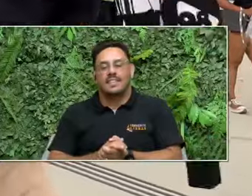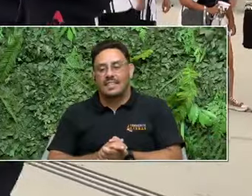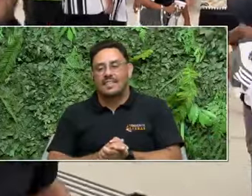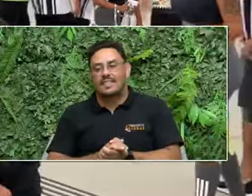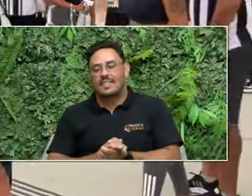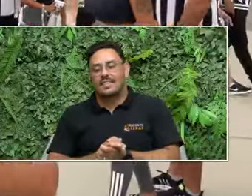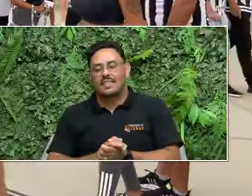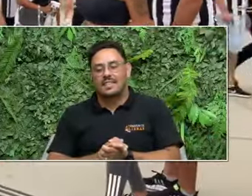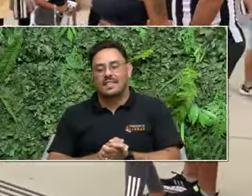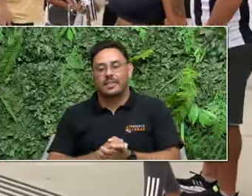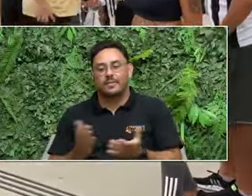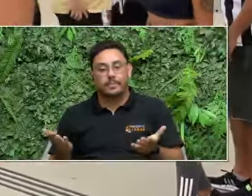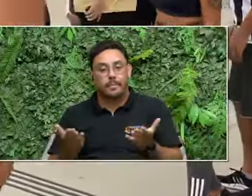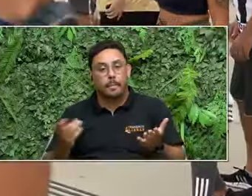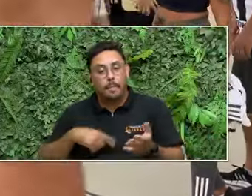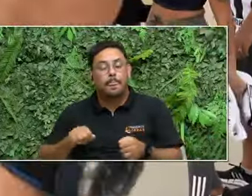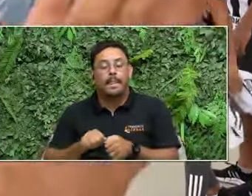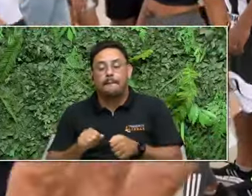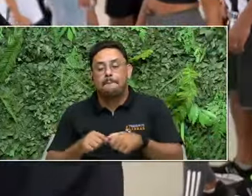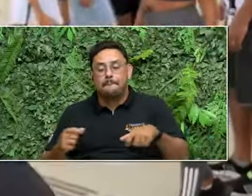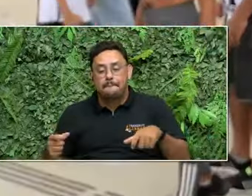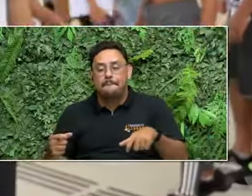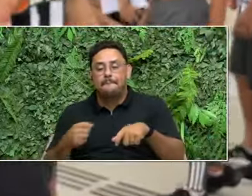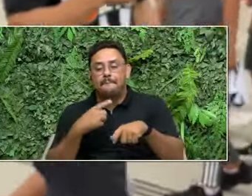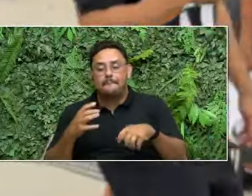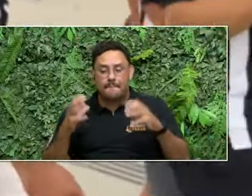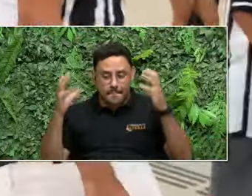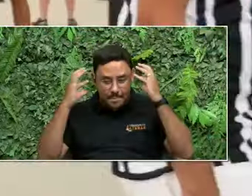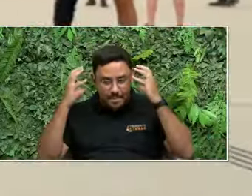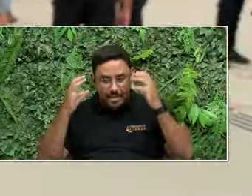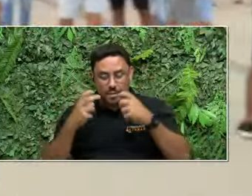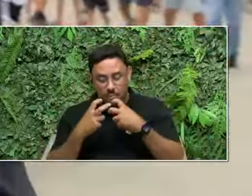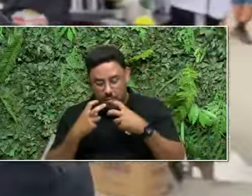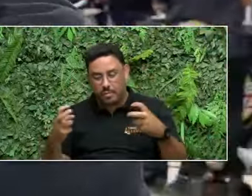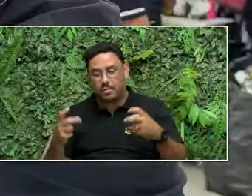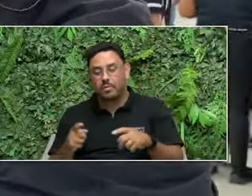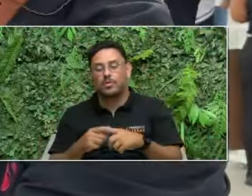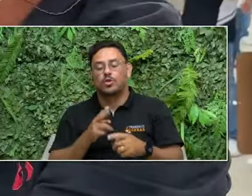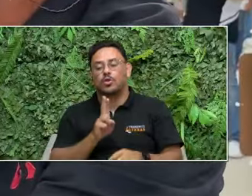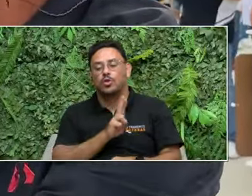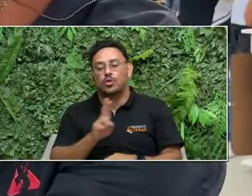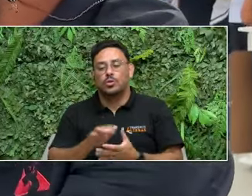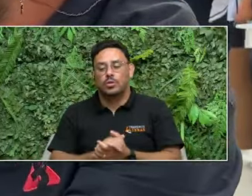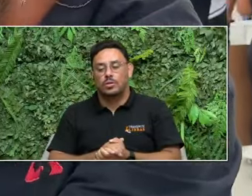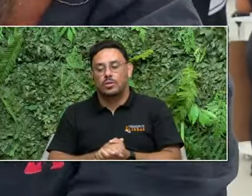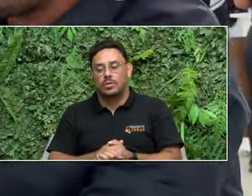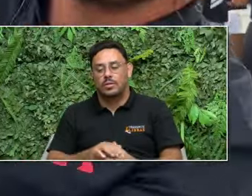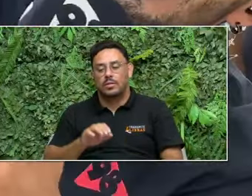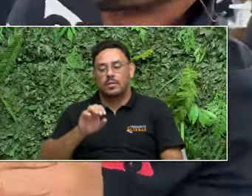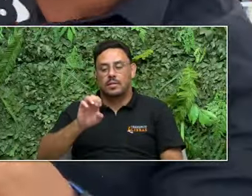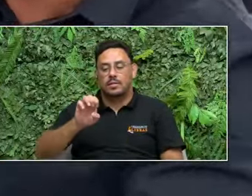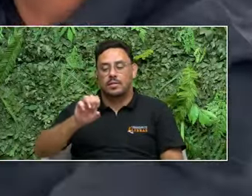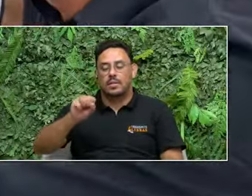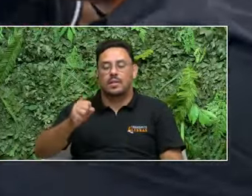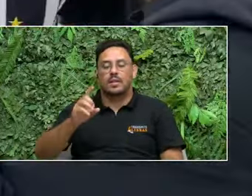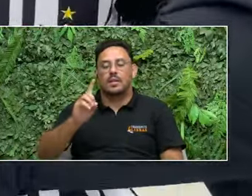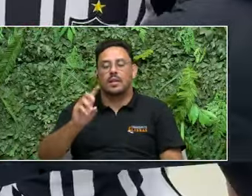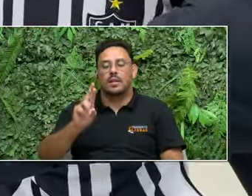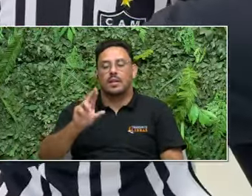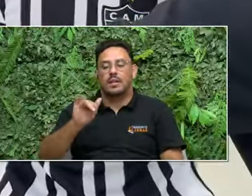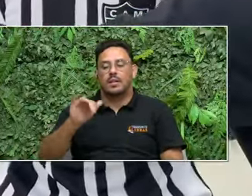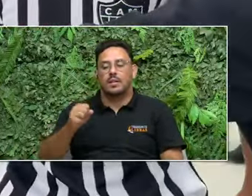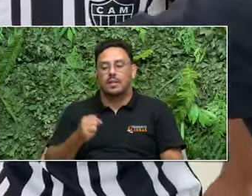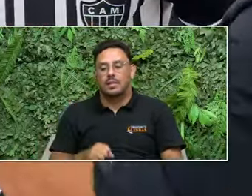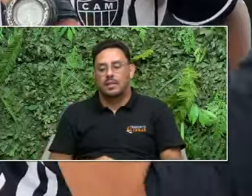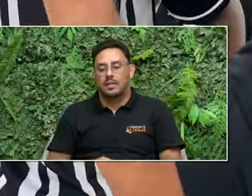Lou e aqui até gol na rado T como é que é seu nome meu amigo de Santa Luzia de sarão é